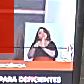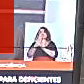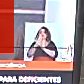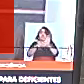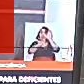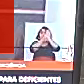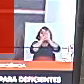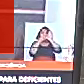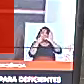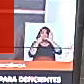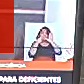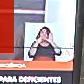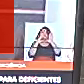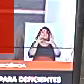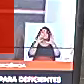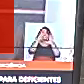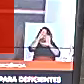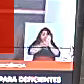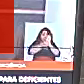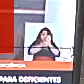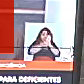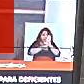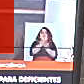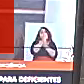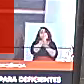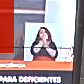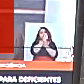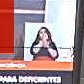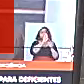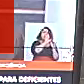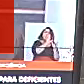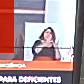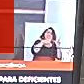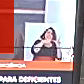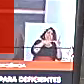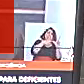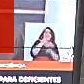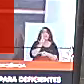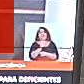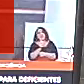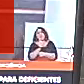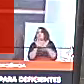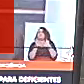carteirinha ou sem carteirinha, e as empresas elas devem cumprir com isso.